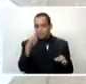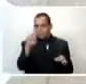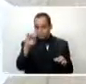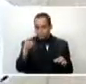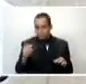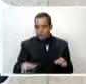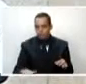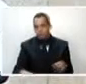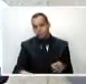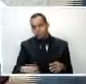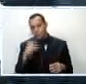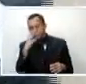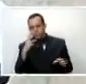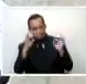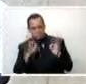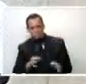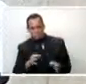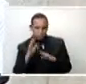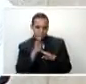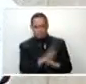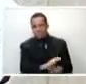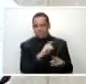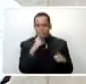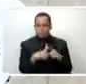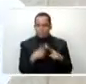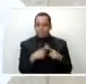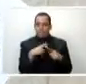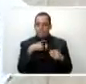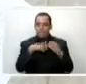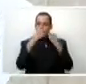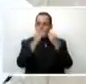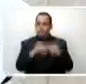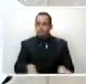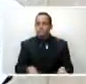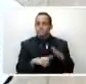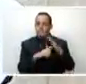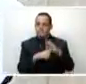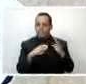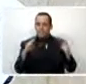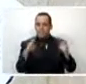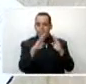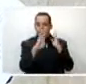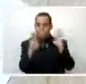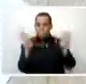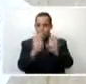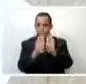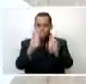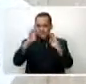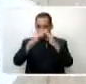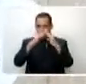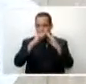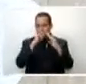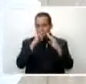Trata-se de uma forma justa de compensar os prejuízos causados por esse tipo de comércio na porta de suas casas. Inclui-se